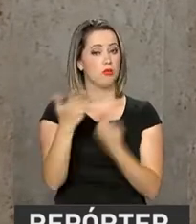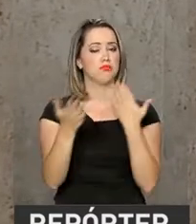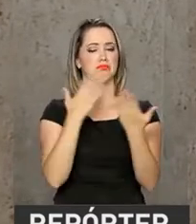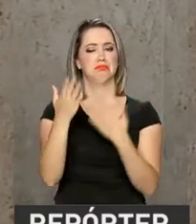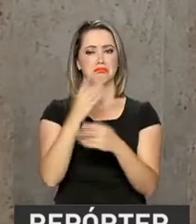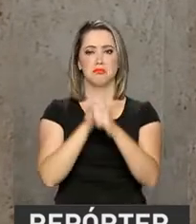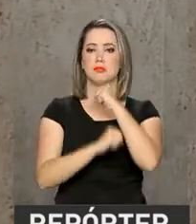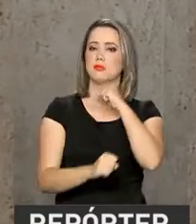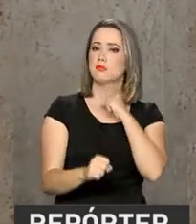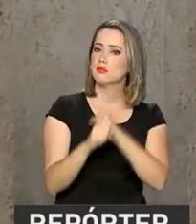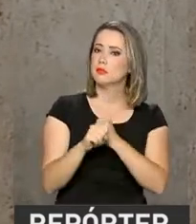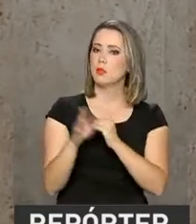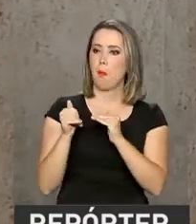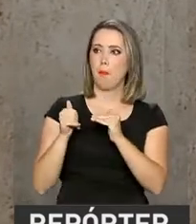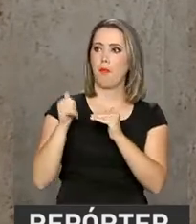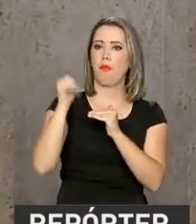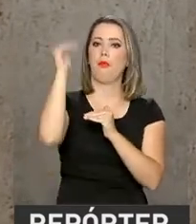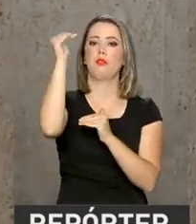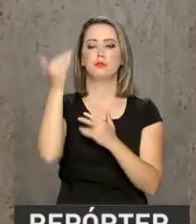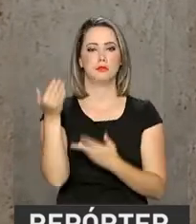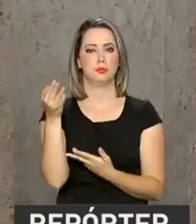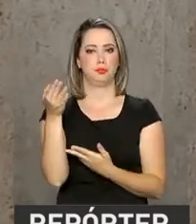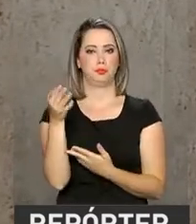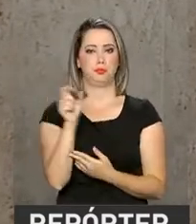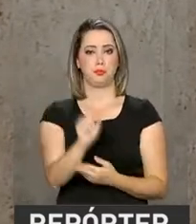do ano de 2016, né, com